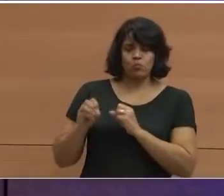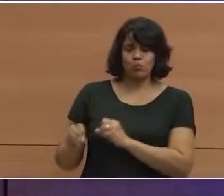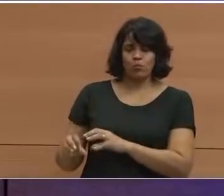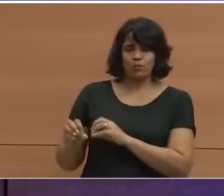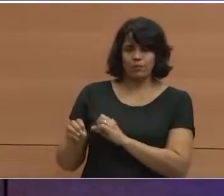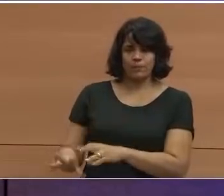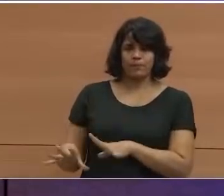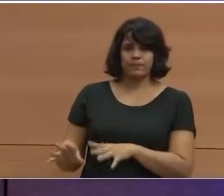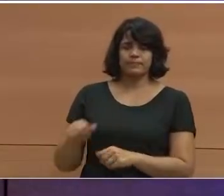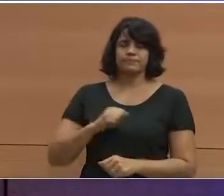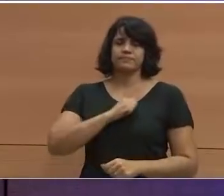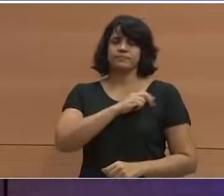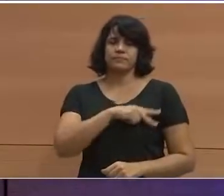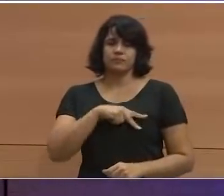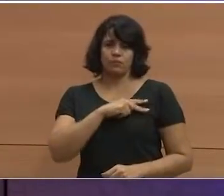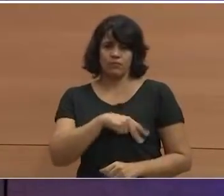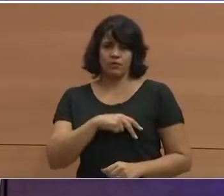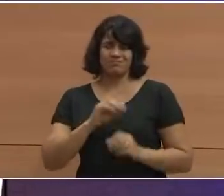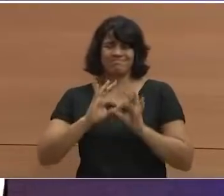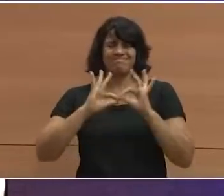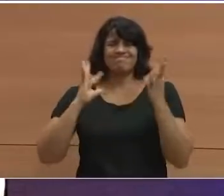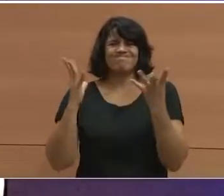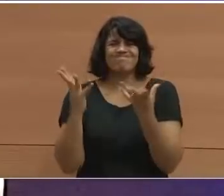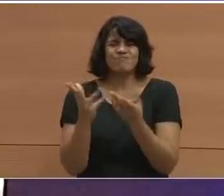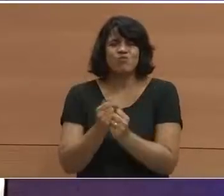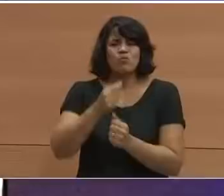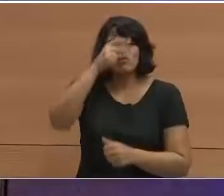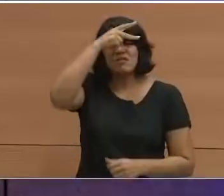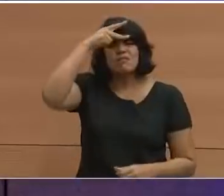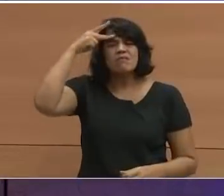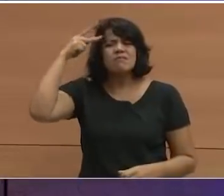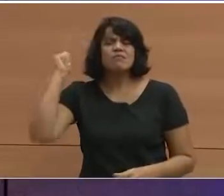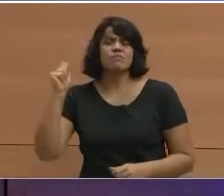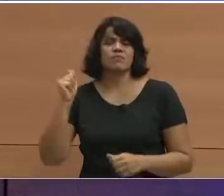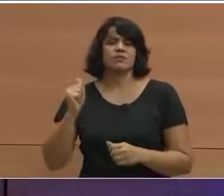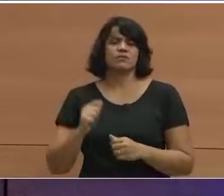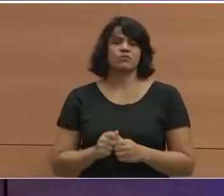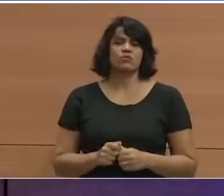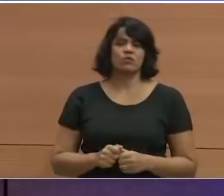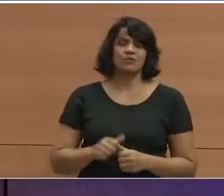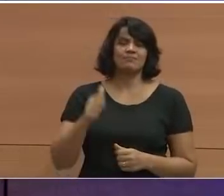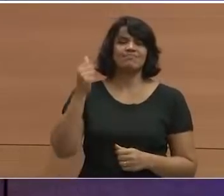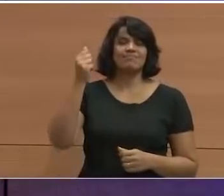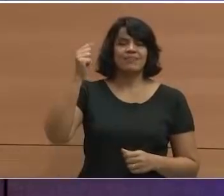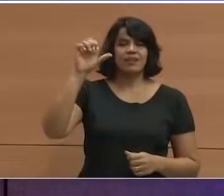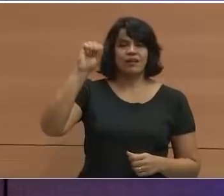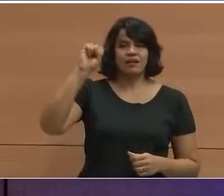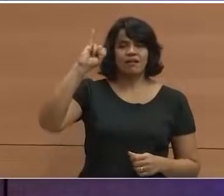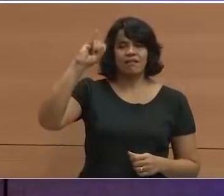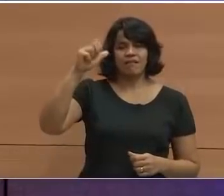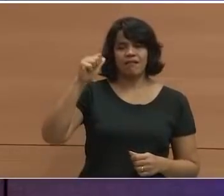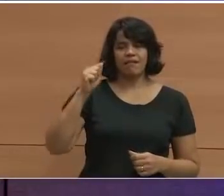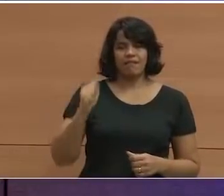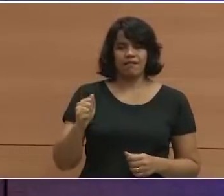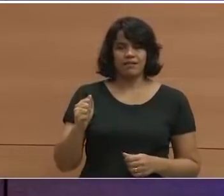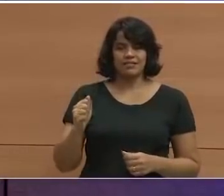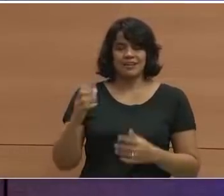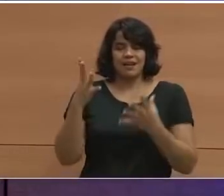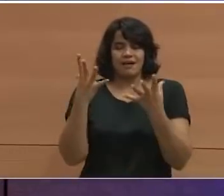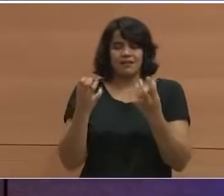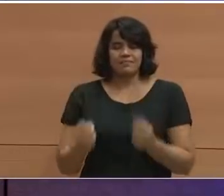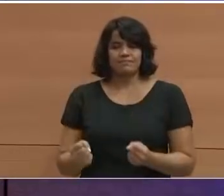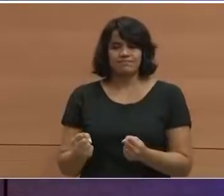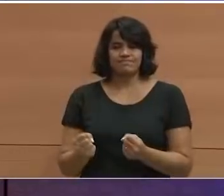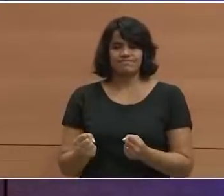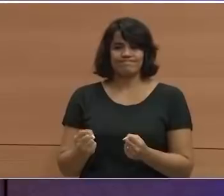os habitantes da Ásia ouvissem a palavra do Senhor, tanto